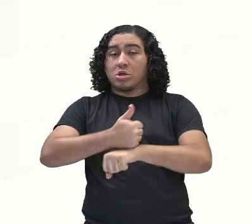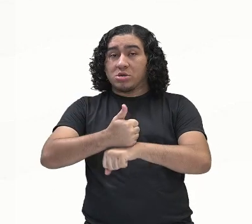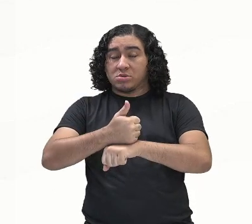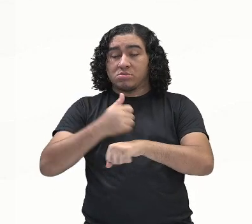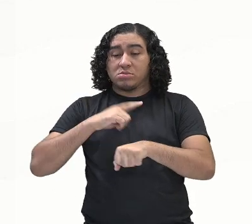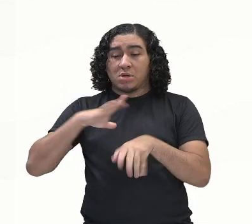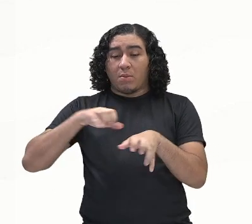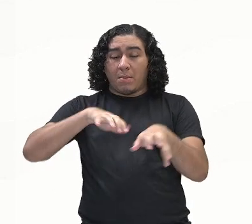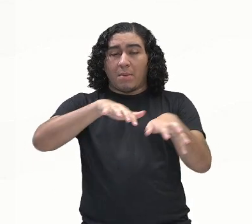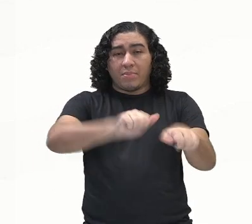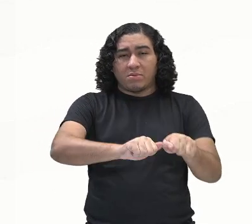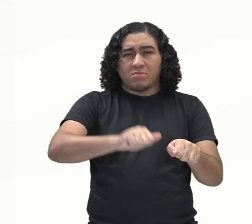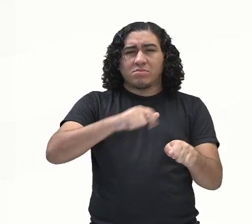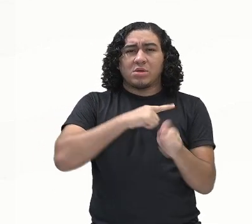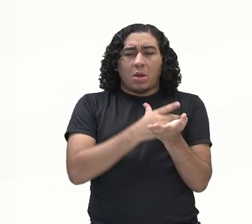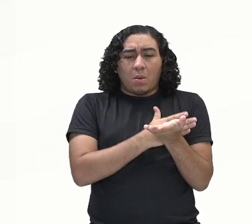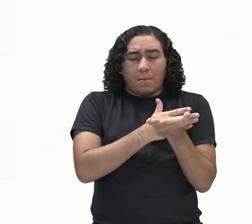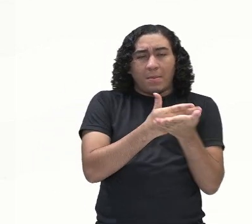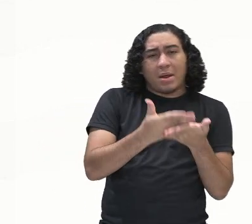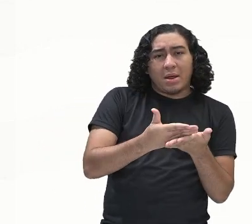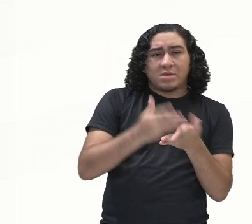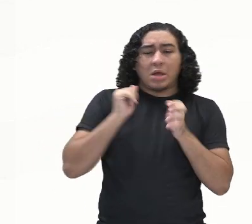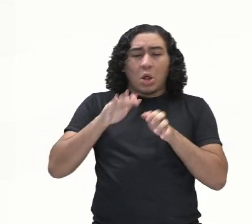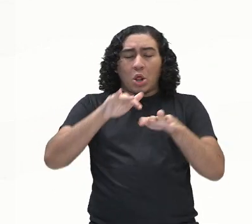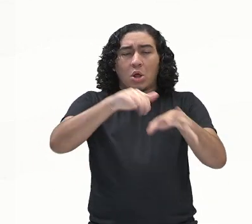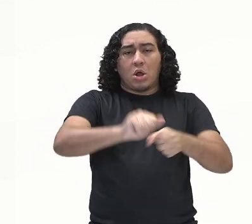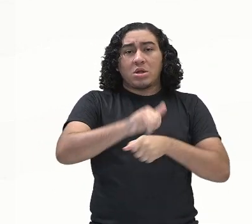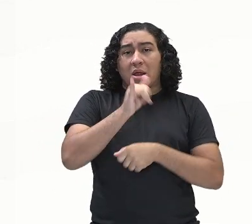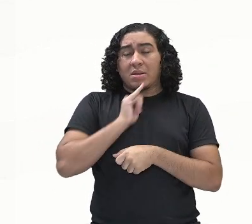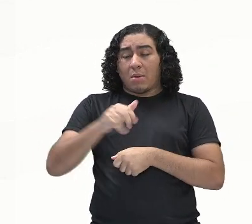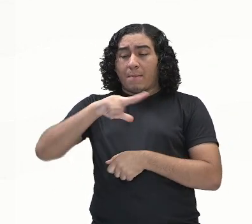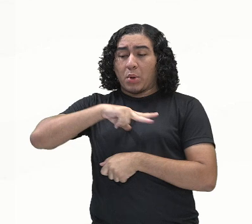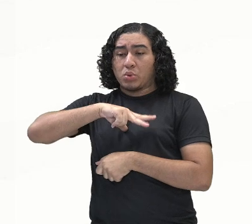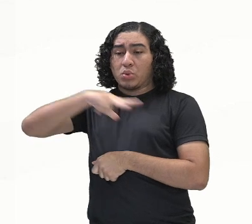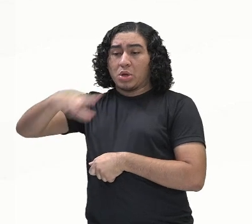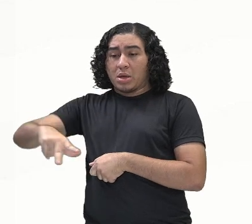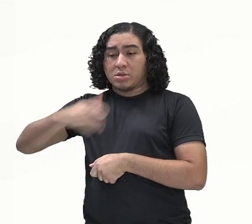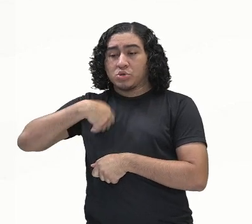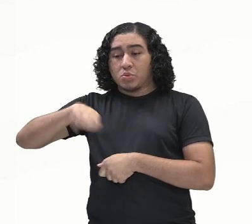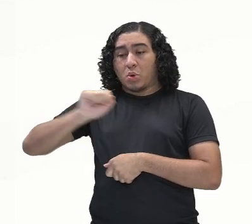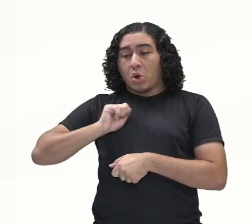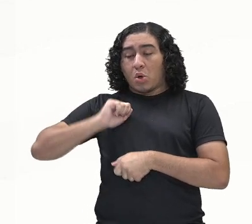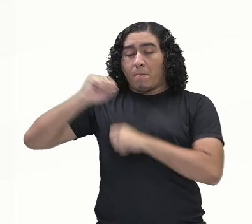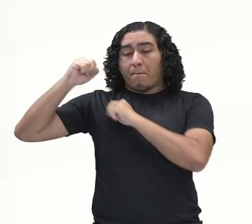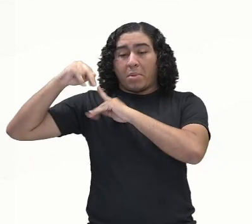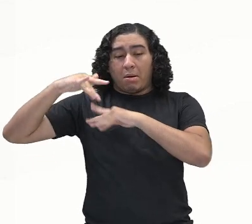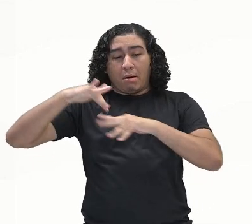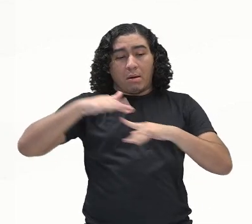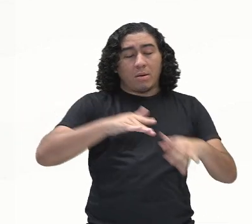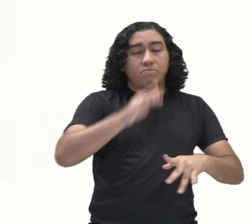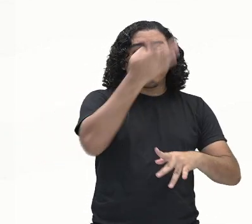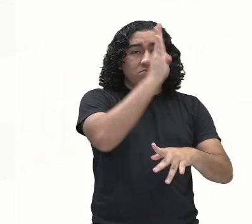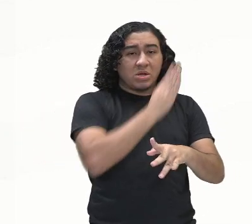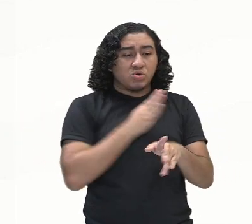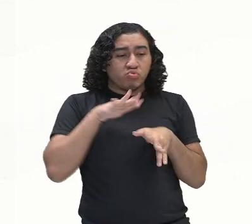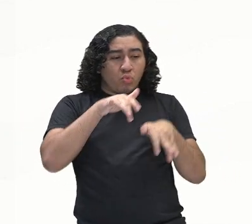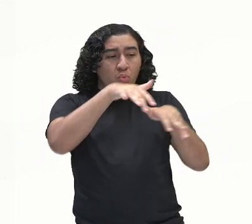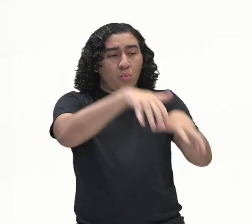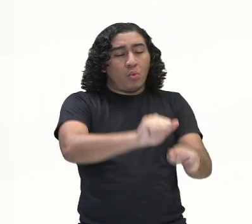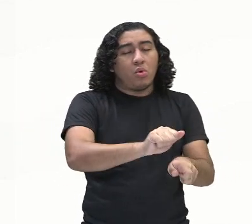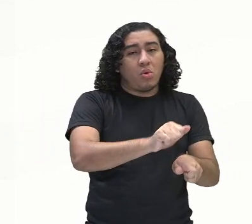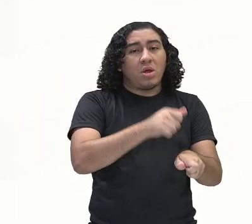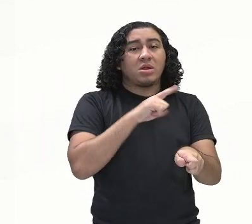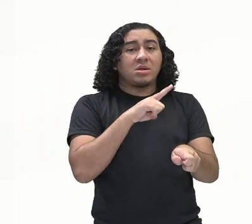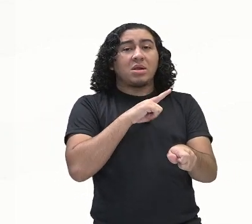período da colonização, onde portugueses, espanhóis chegaram no território brasileiro, e aí a gente tem